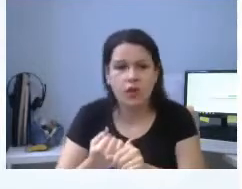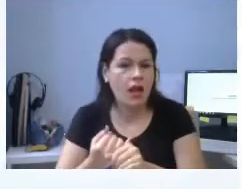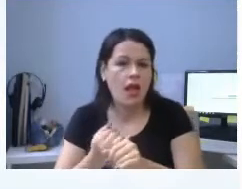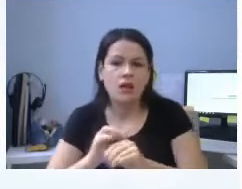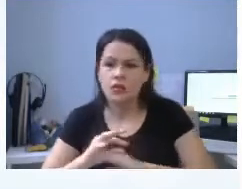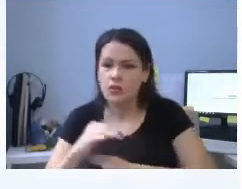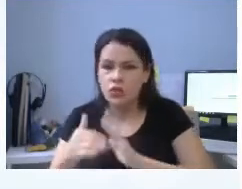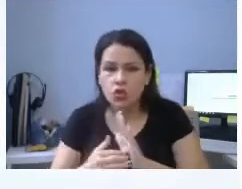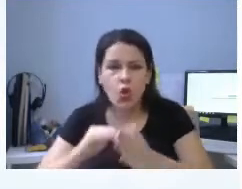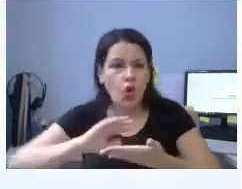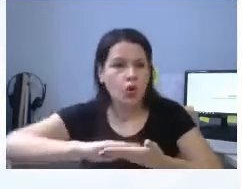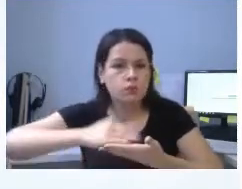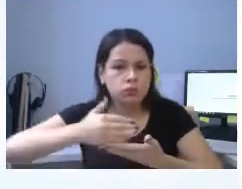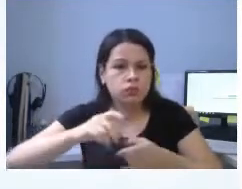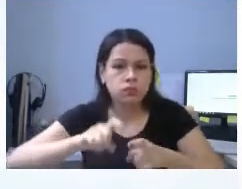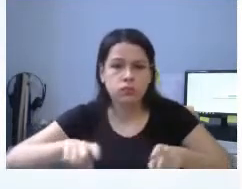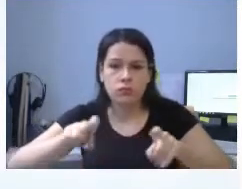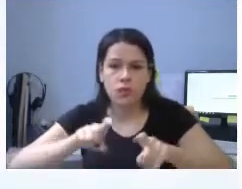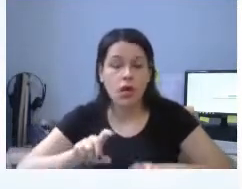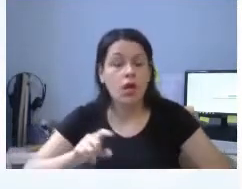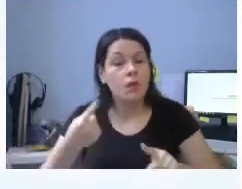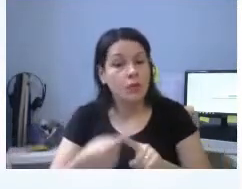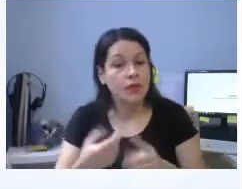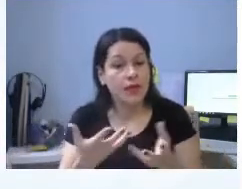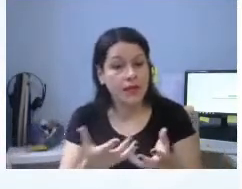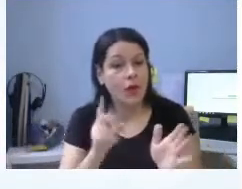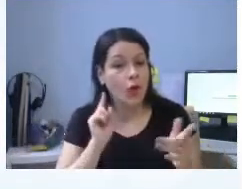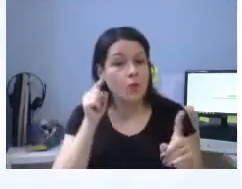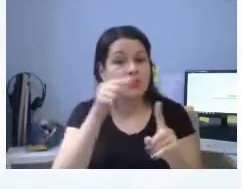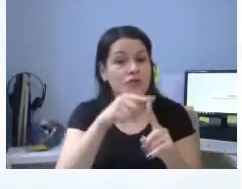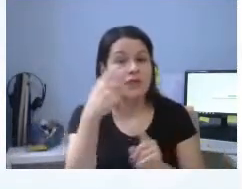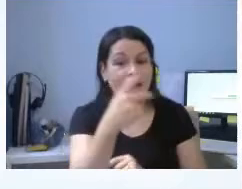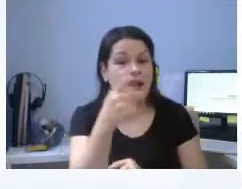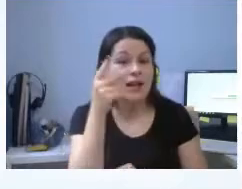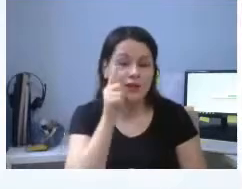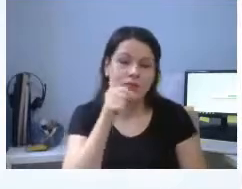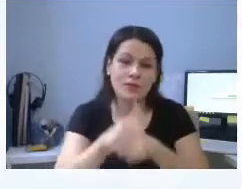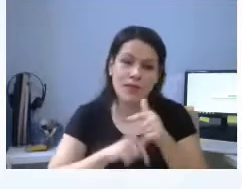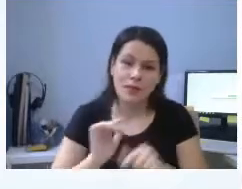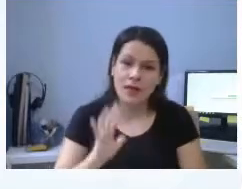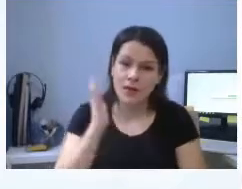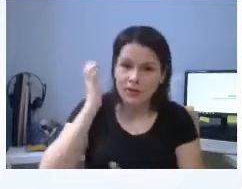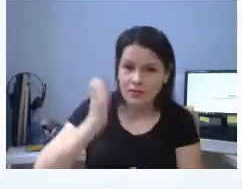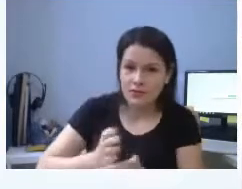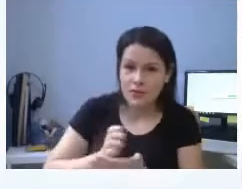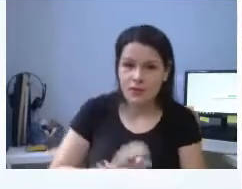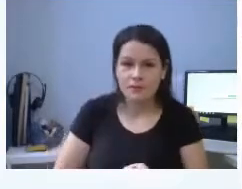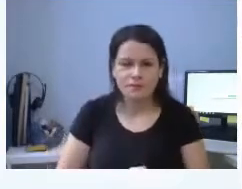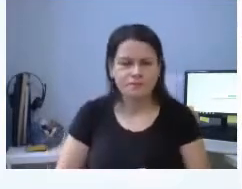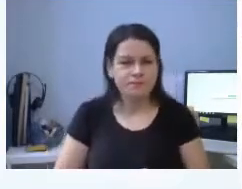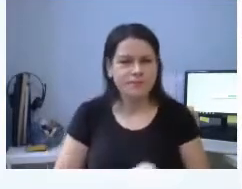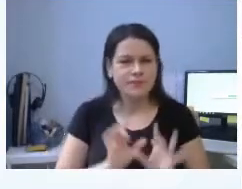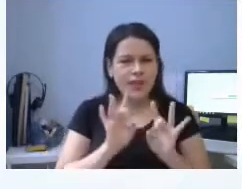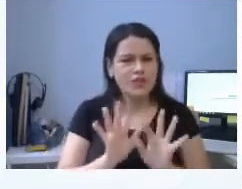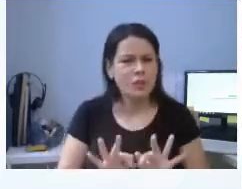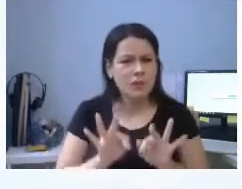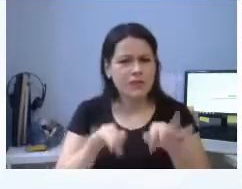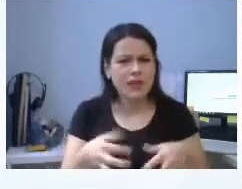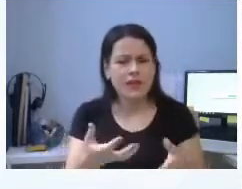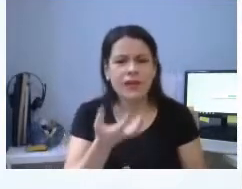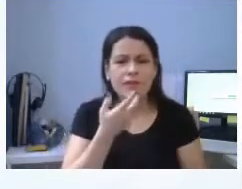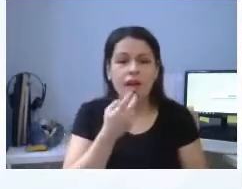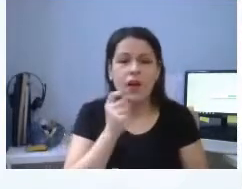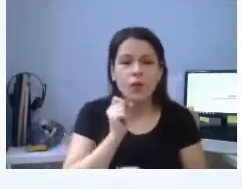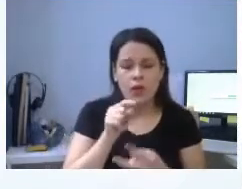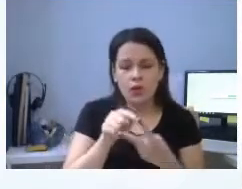esse trabalho possa ser devidamente executado. Roberto, só para finalizar com você, eu só queria destacar